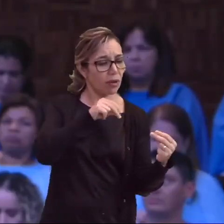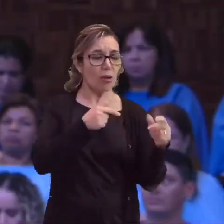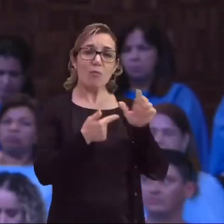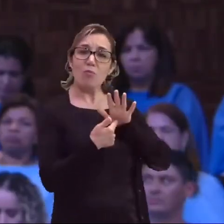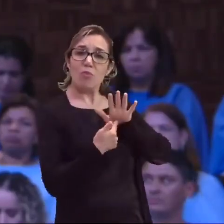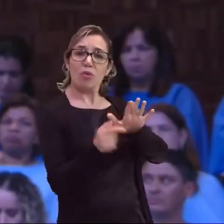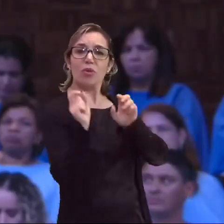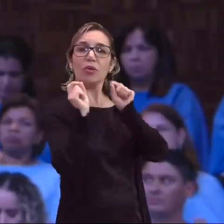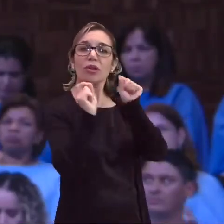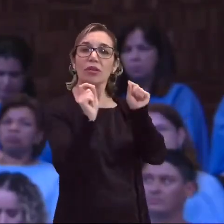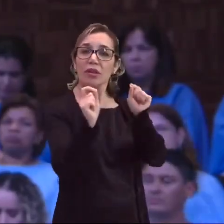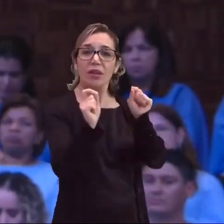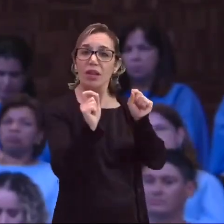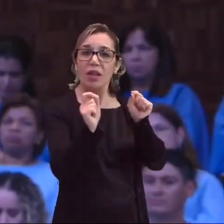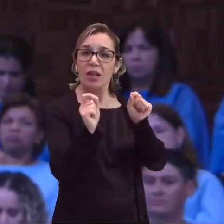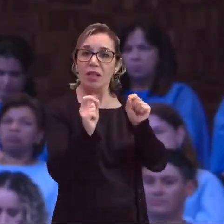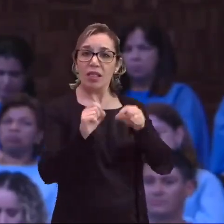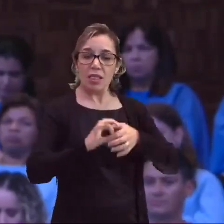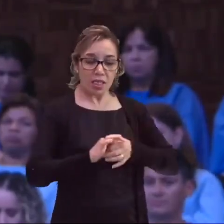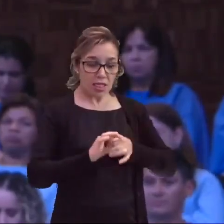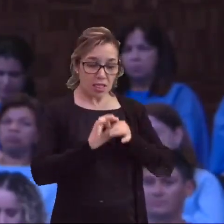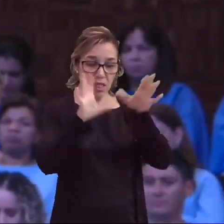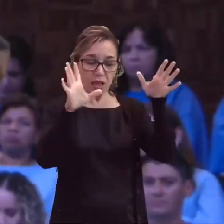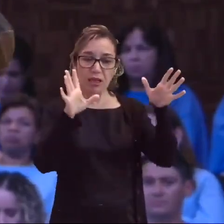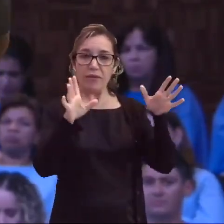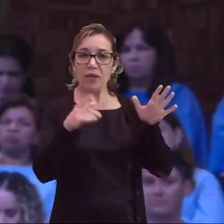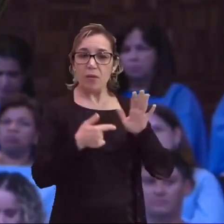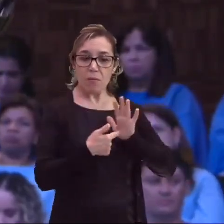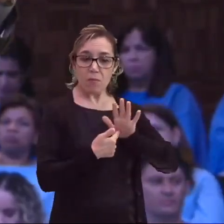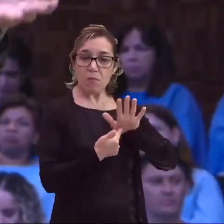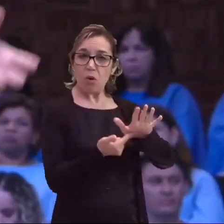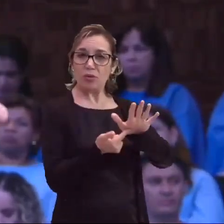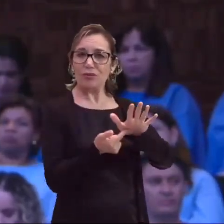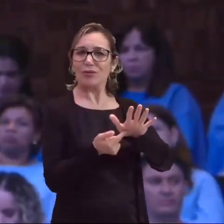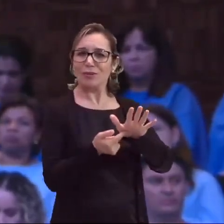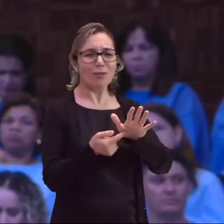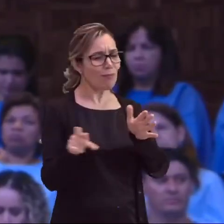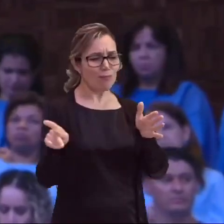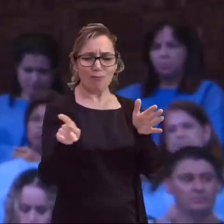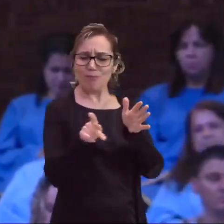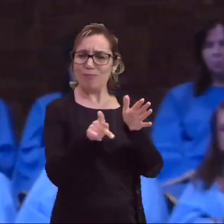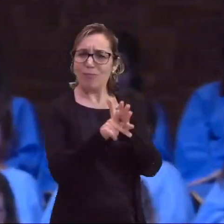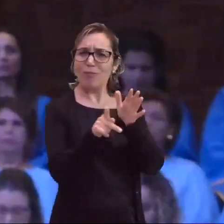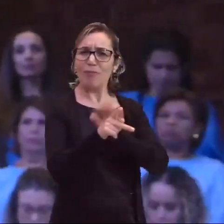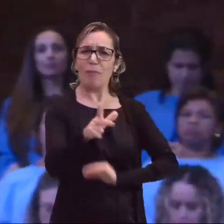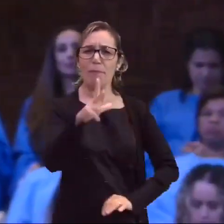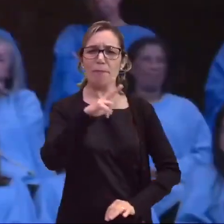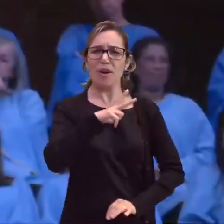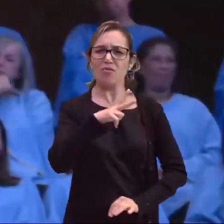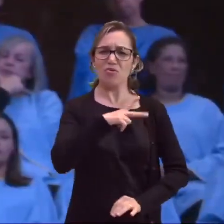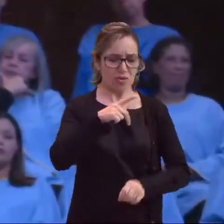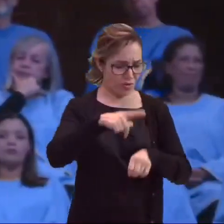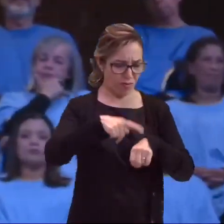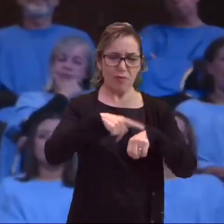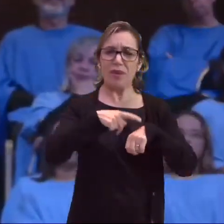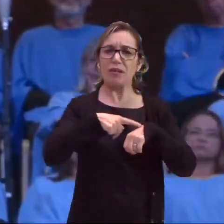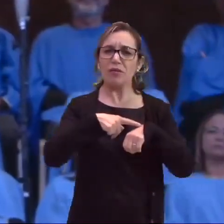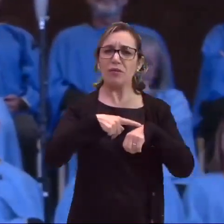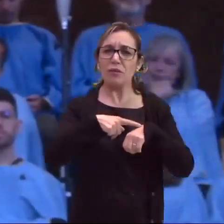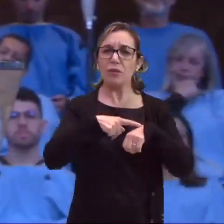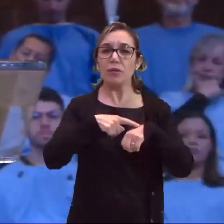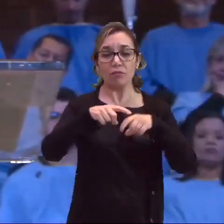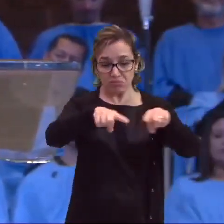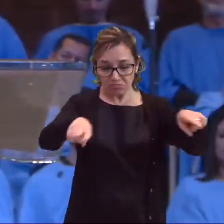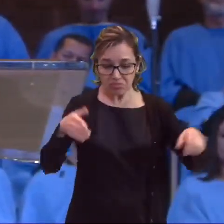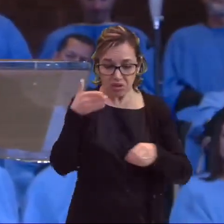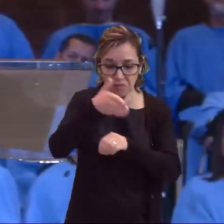revela se desnuda vive à intimidade e essa ideia que o Senhor Jesus queria que a gente